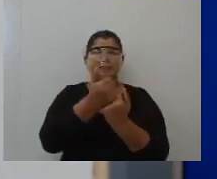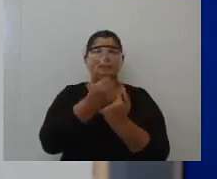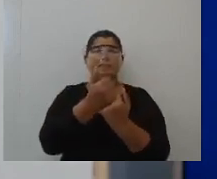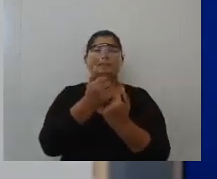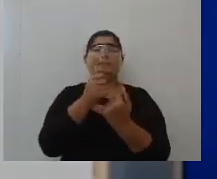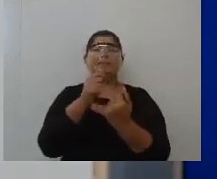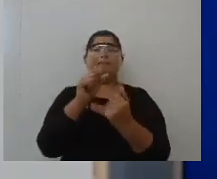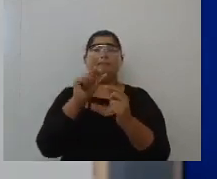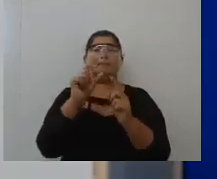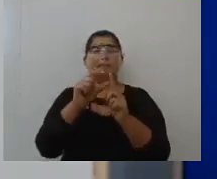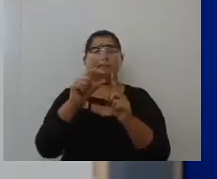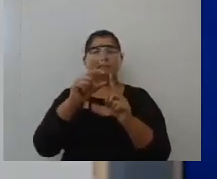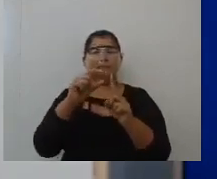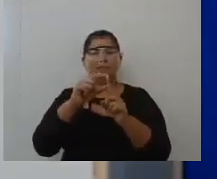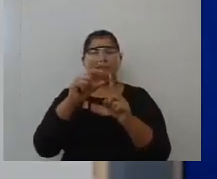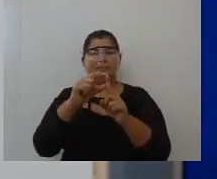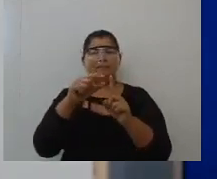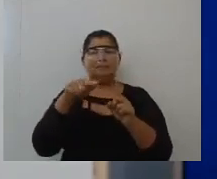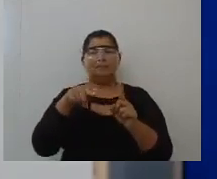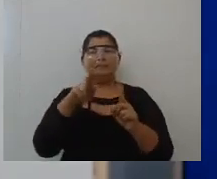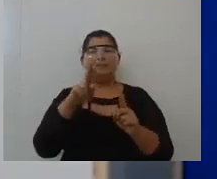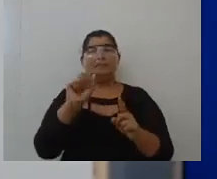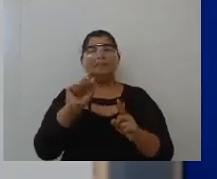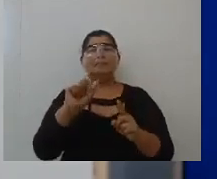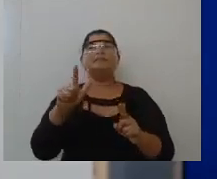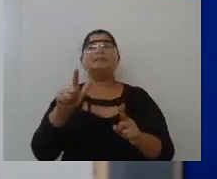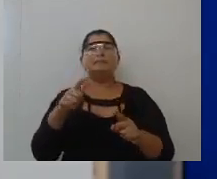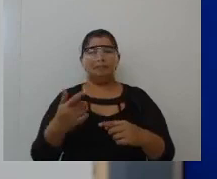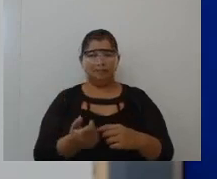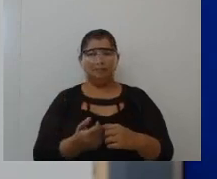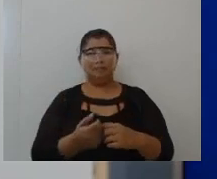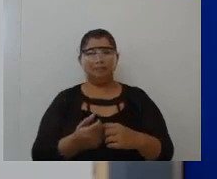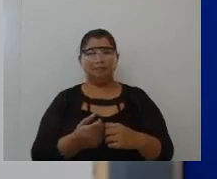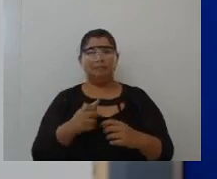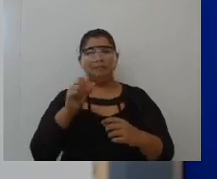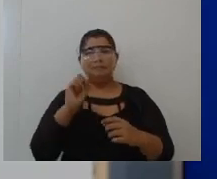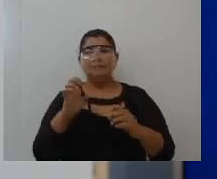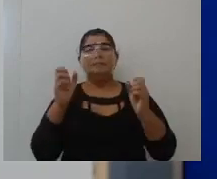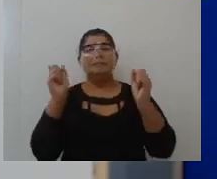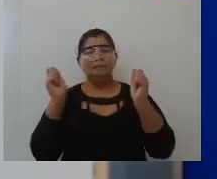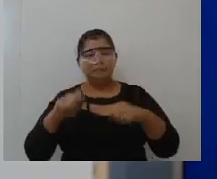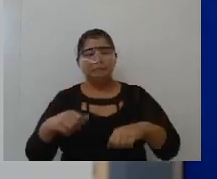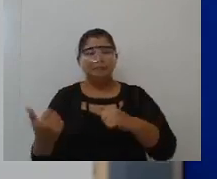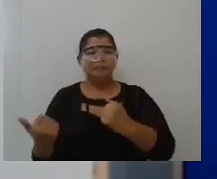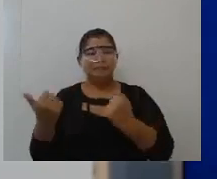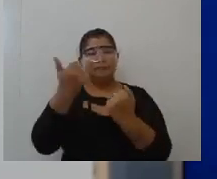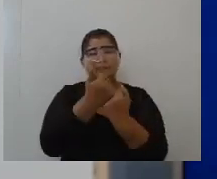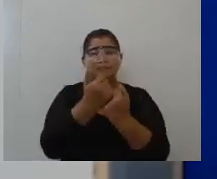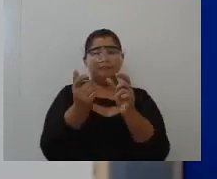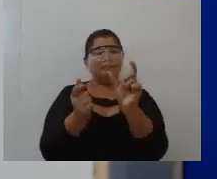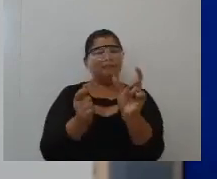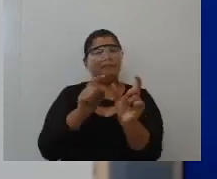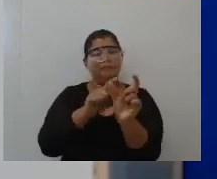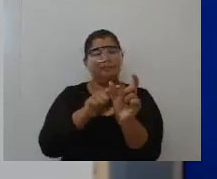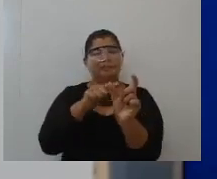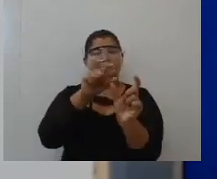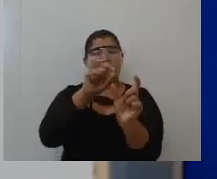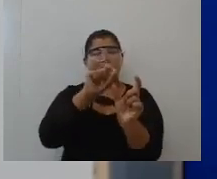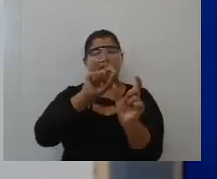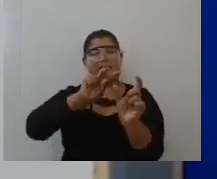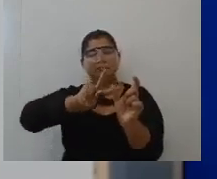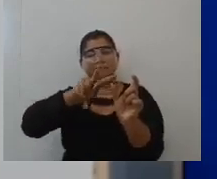pessoal, por o qual. Todas as vezes que eu puder substituir esse que por